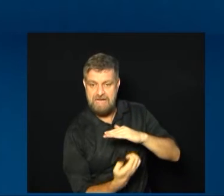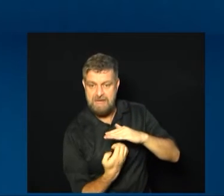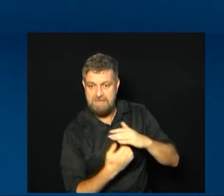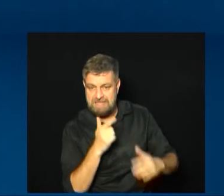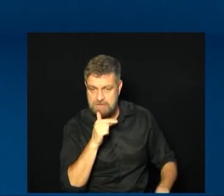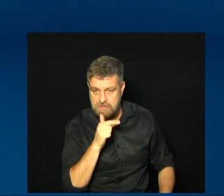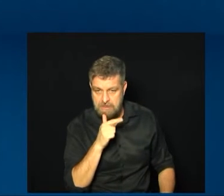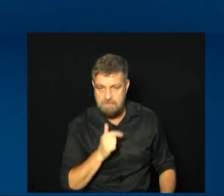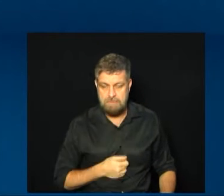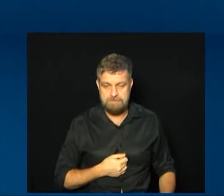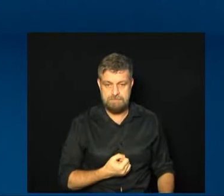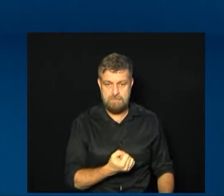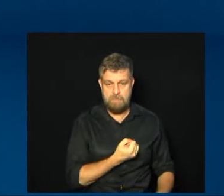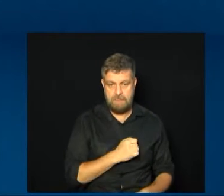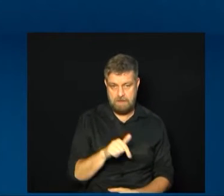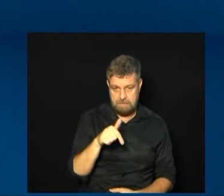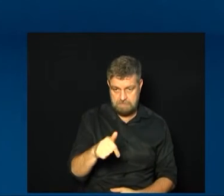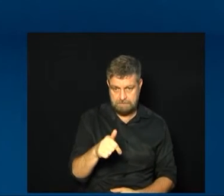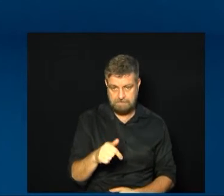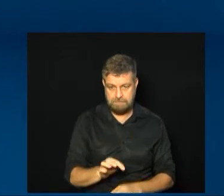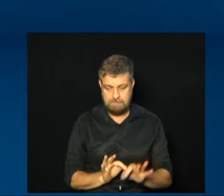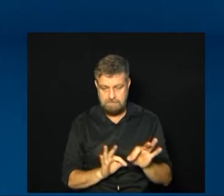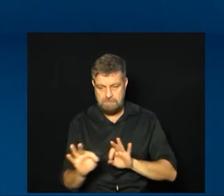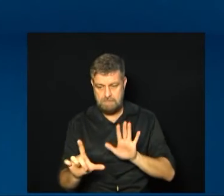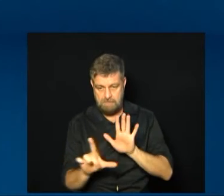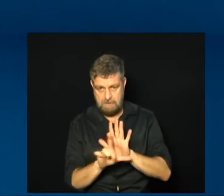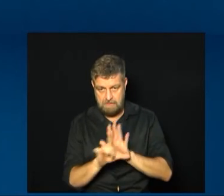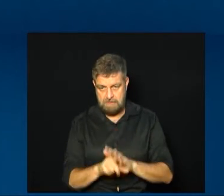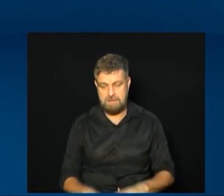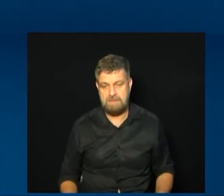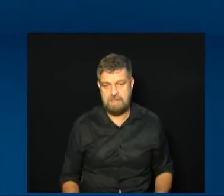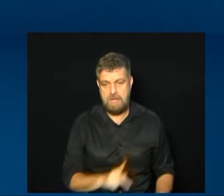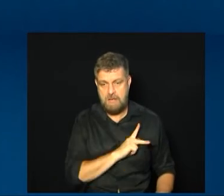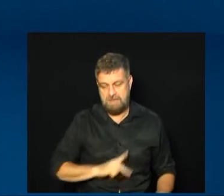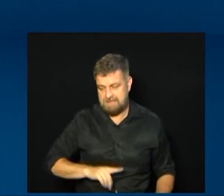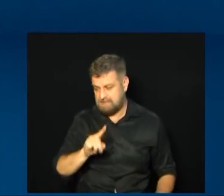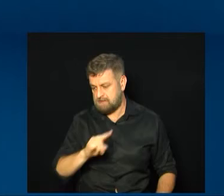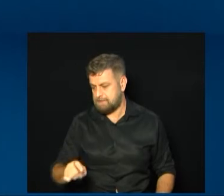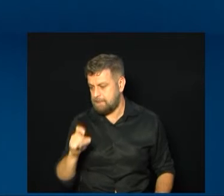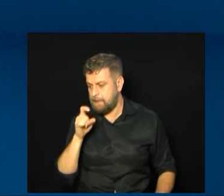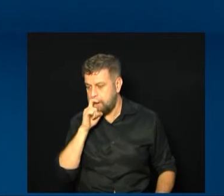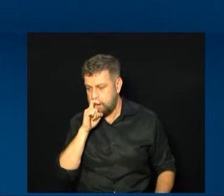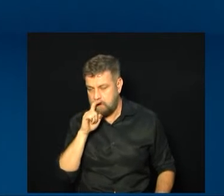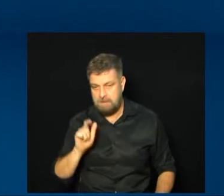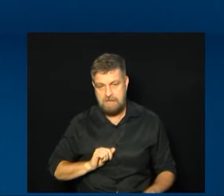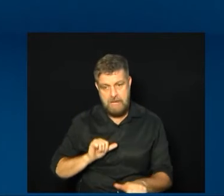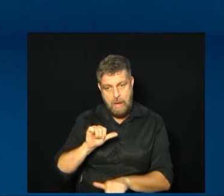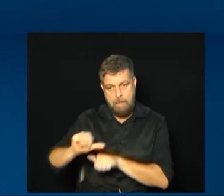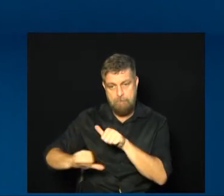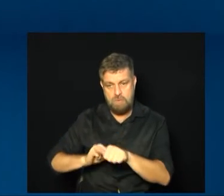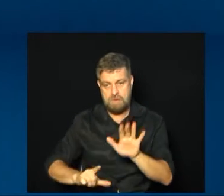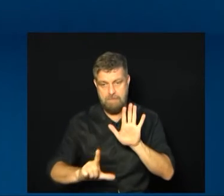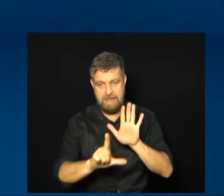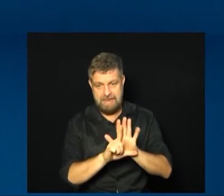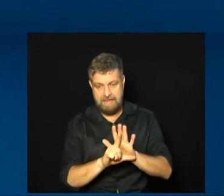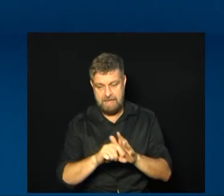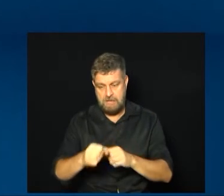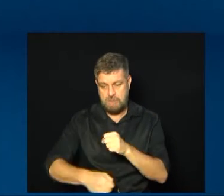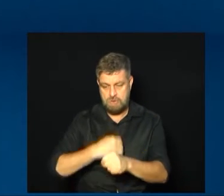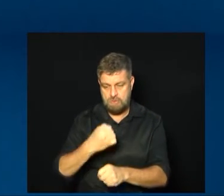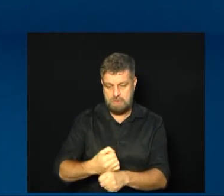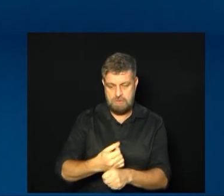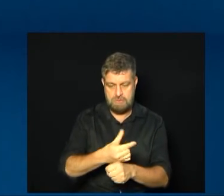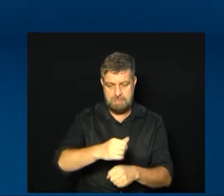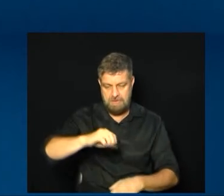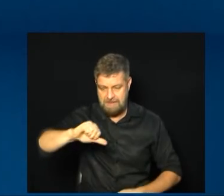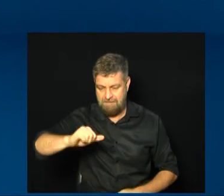segunda discussão do projeto de lei de autoria do presidente da Câmara, o vereador Zé Carlos, que altera uma lei de 2009 que trata dos